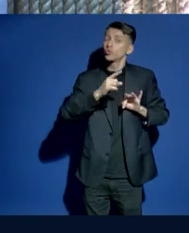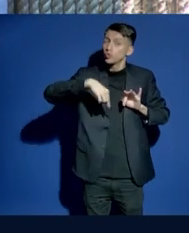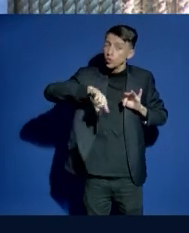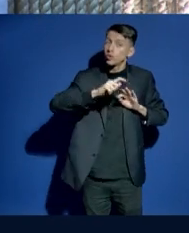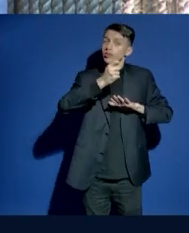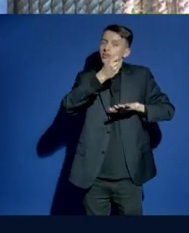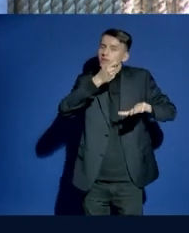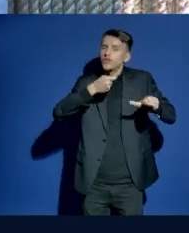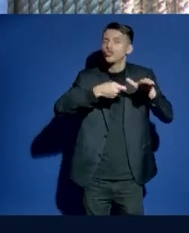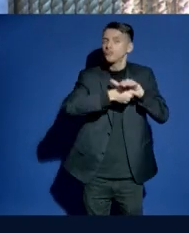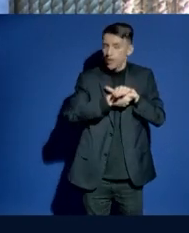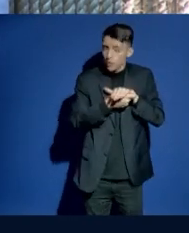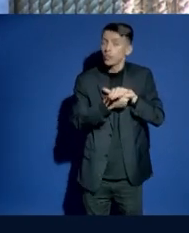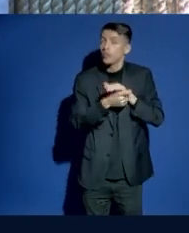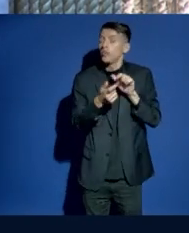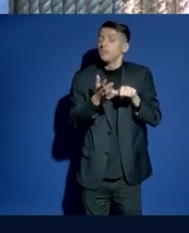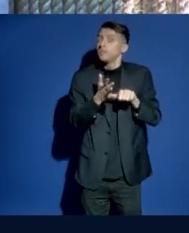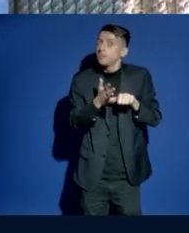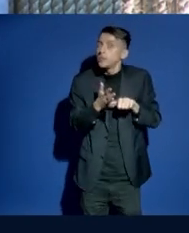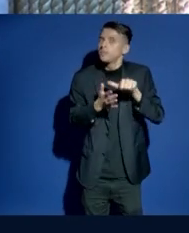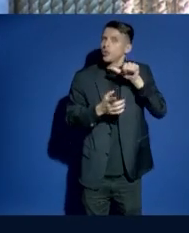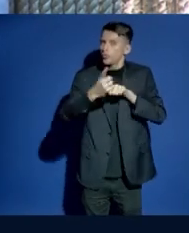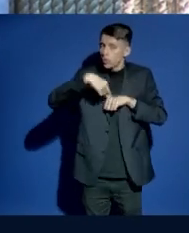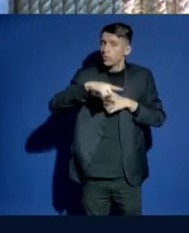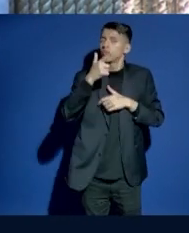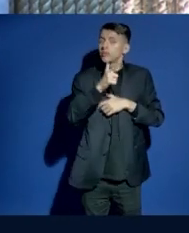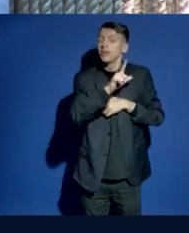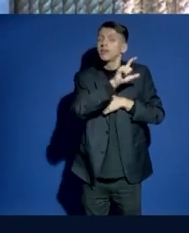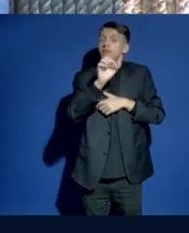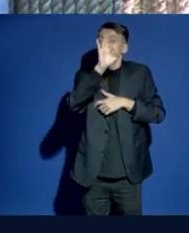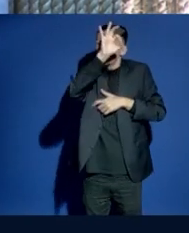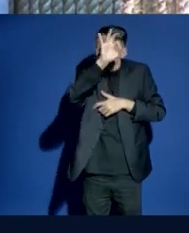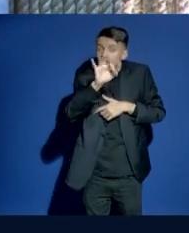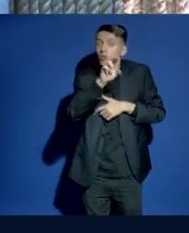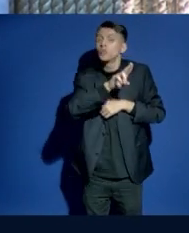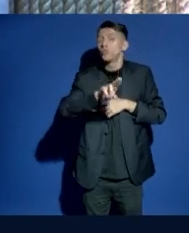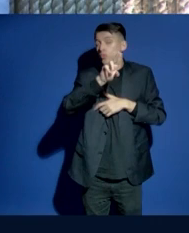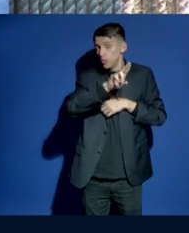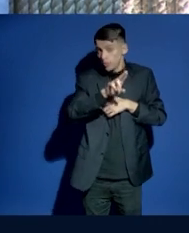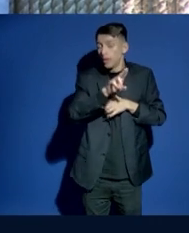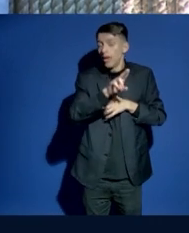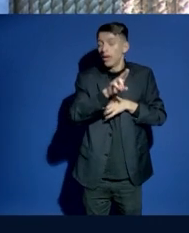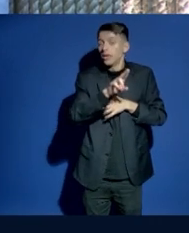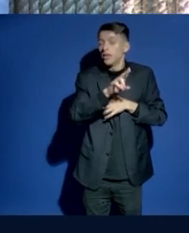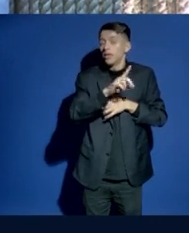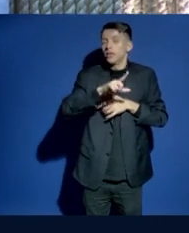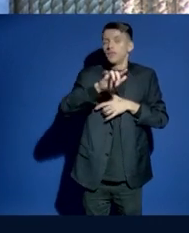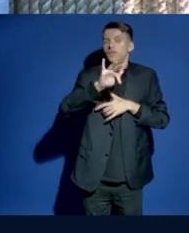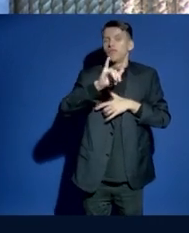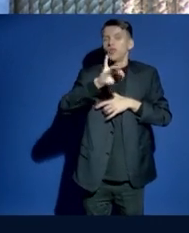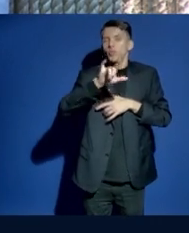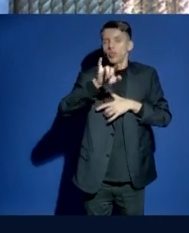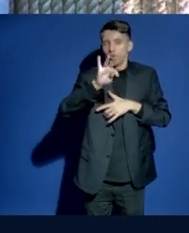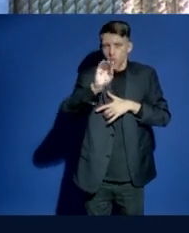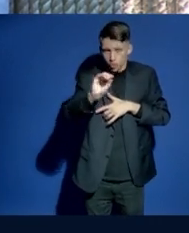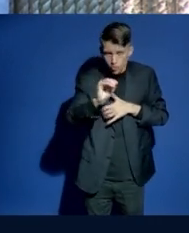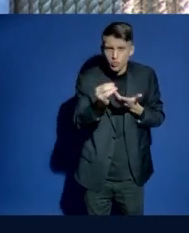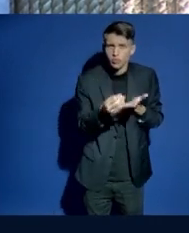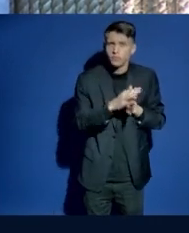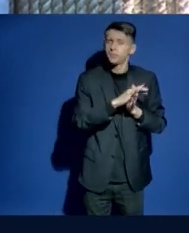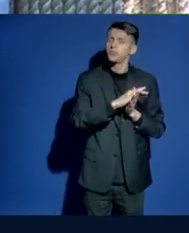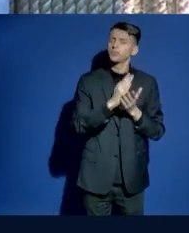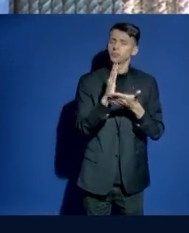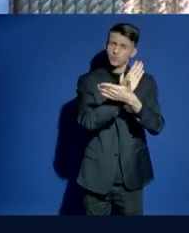para no primeiro momento a gente consumir 100% da torta de filtro lá existente e um mais ou menos 50% da linhaça